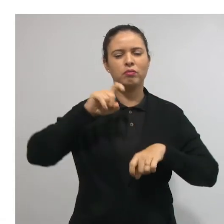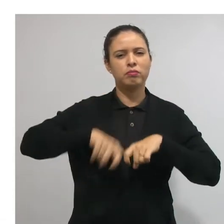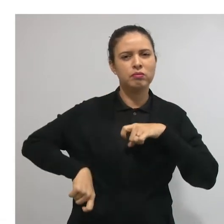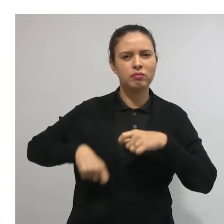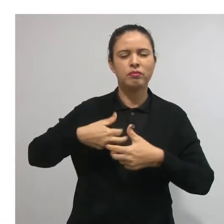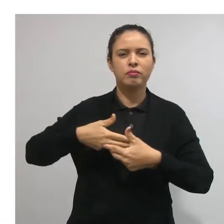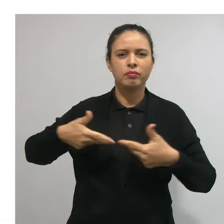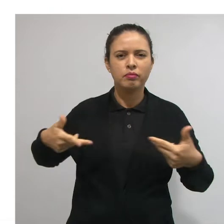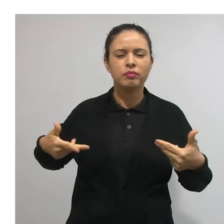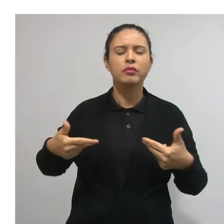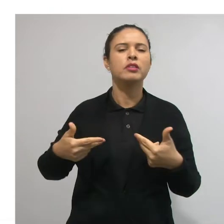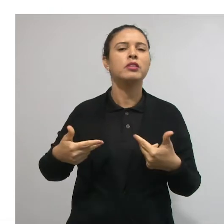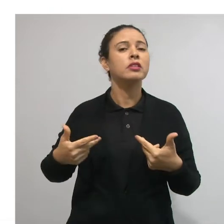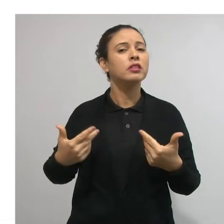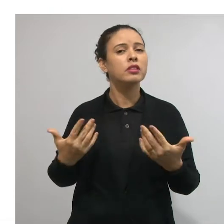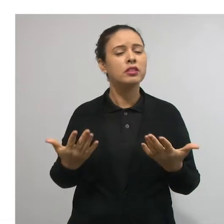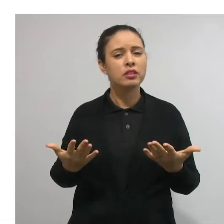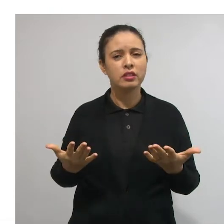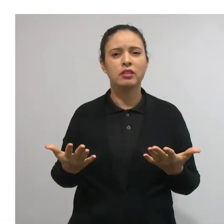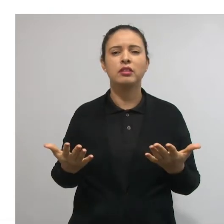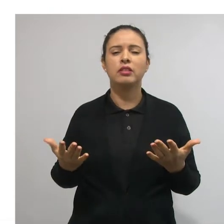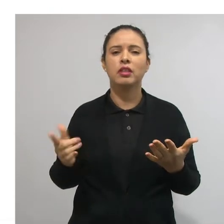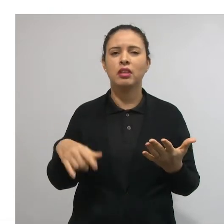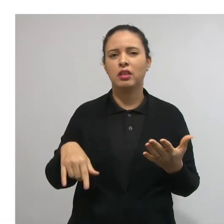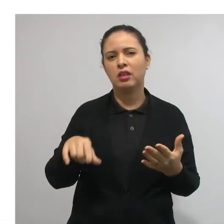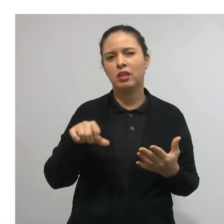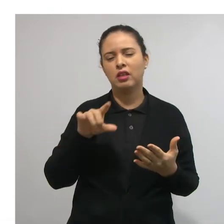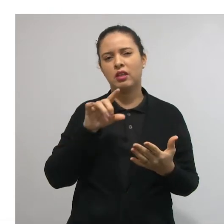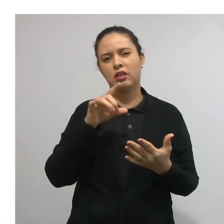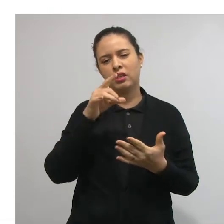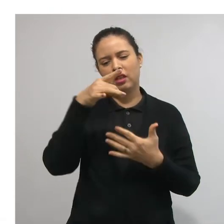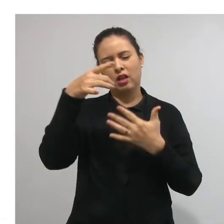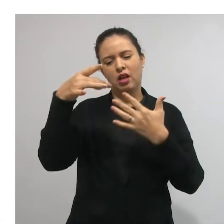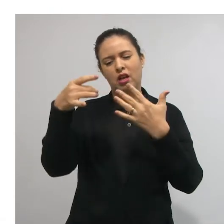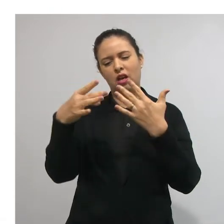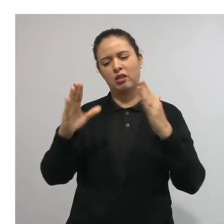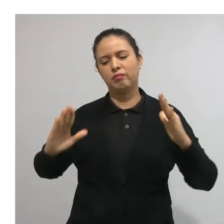sexual, não é verdade? E aí você começa a entender cada